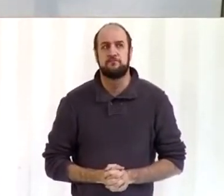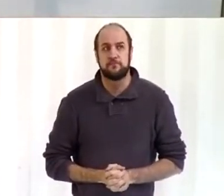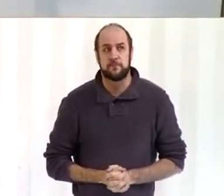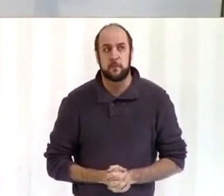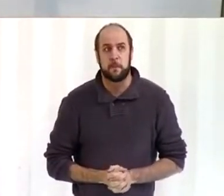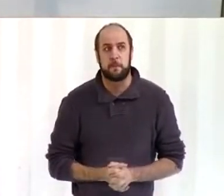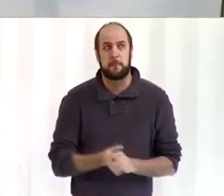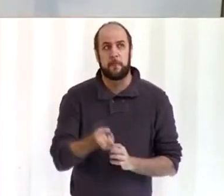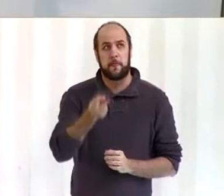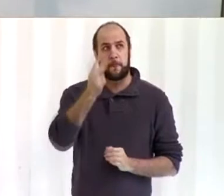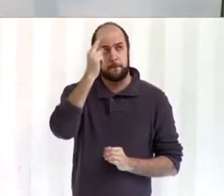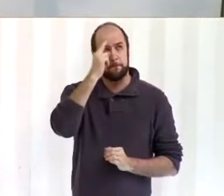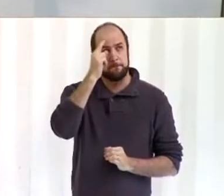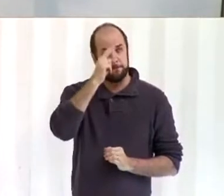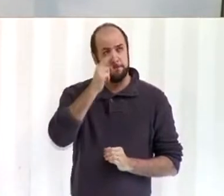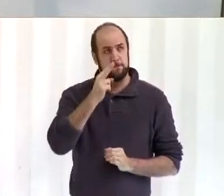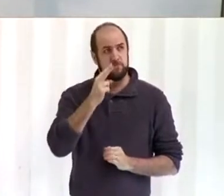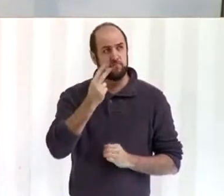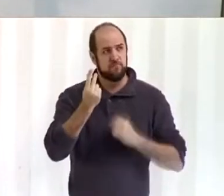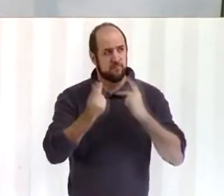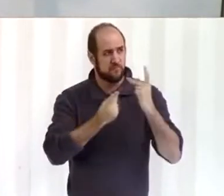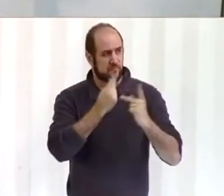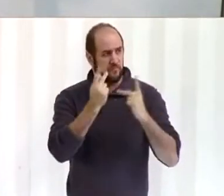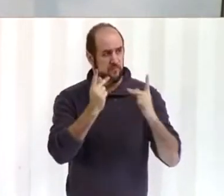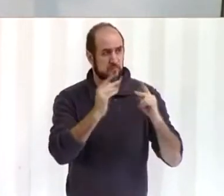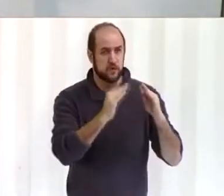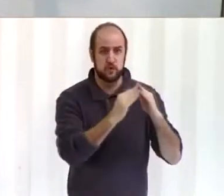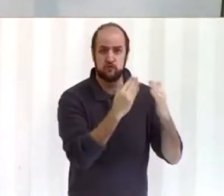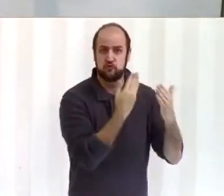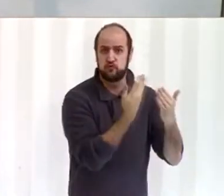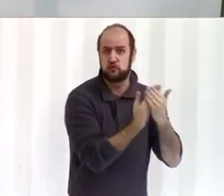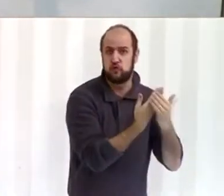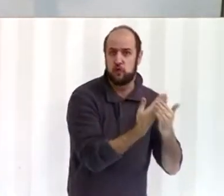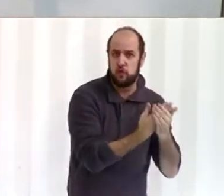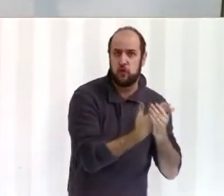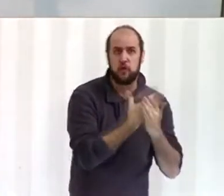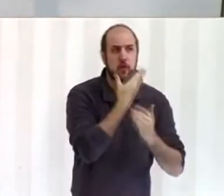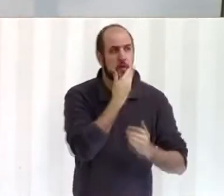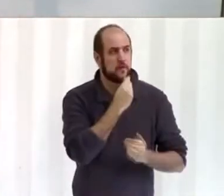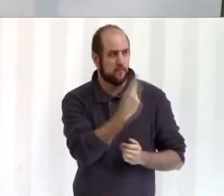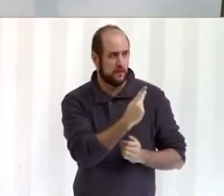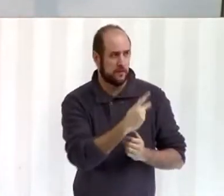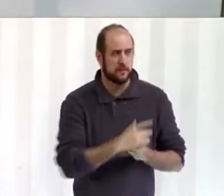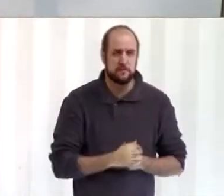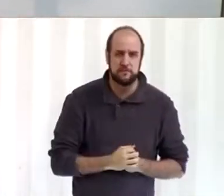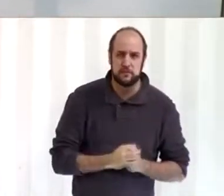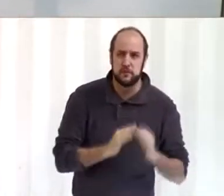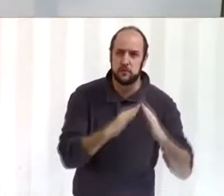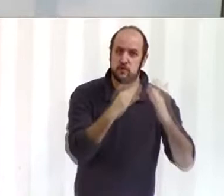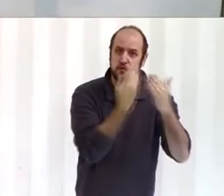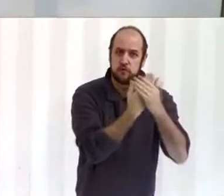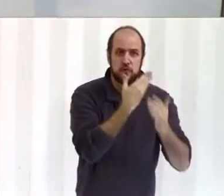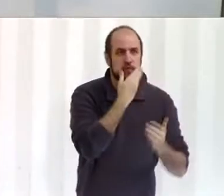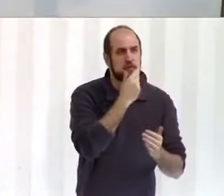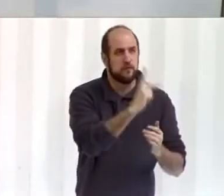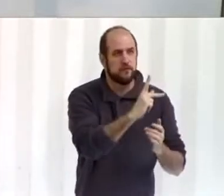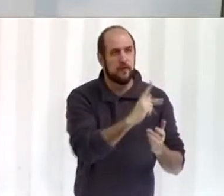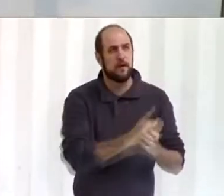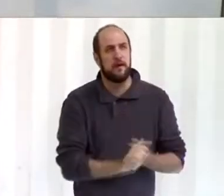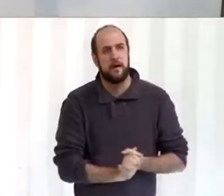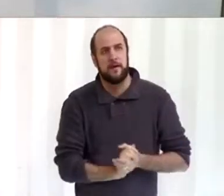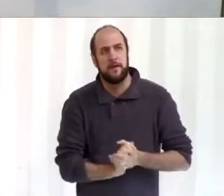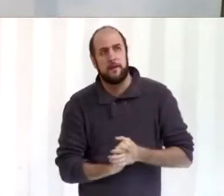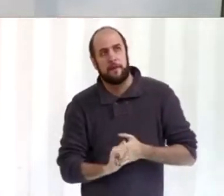a história a respeito de uma escola de profetas, que provavelmente ela